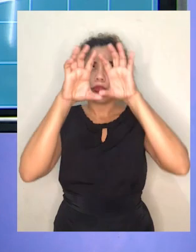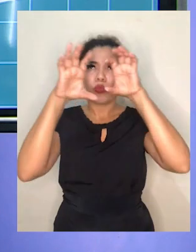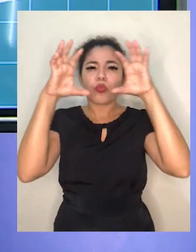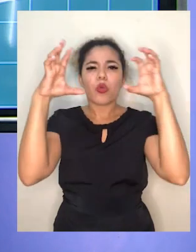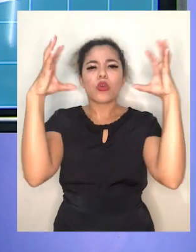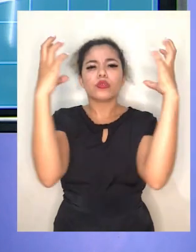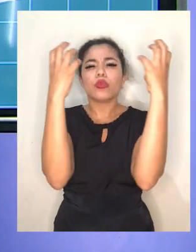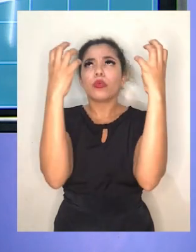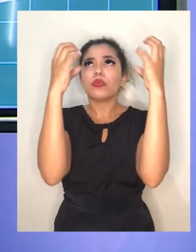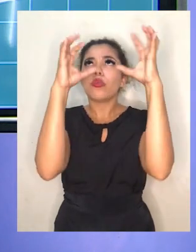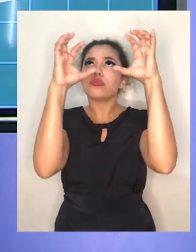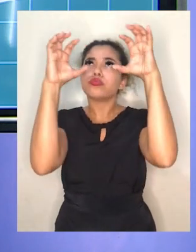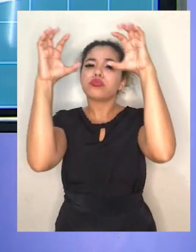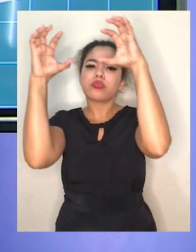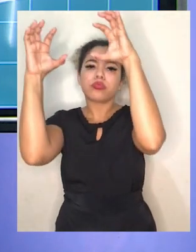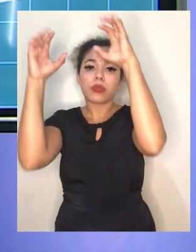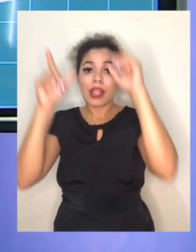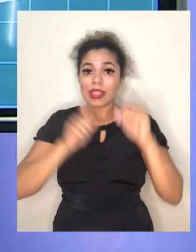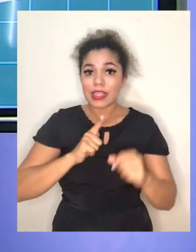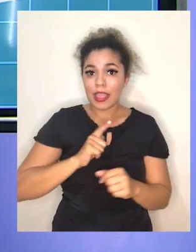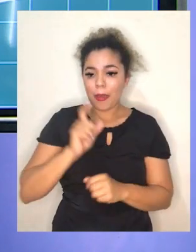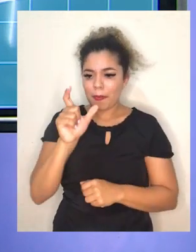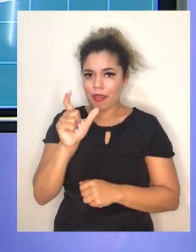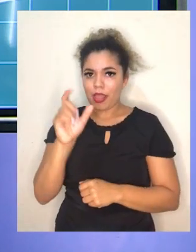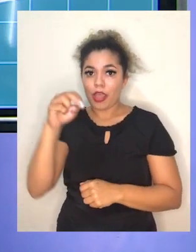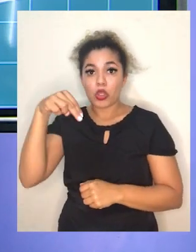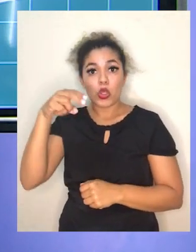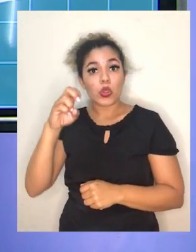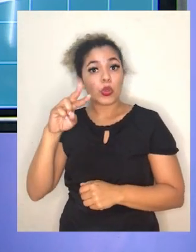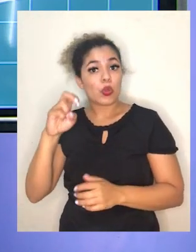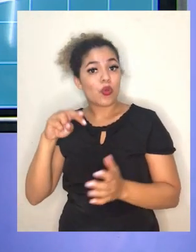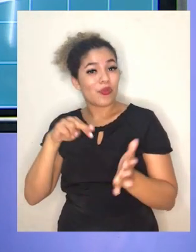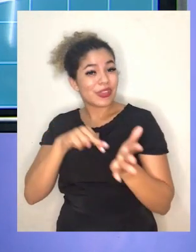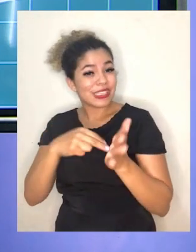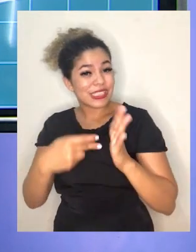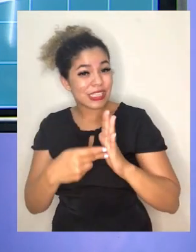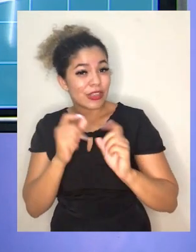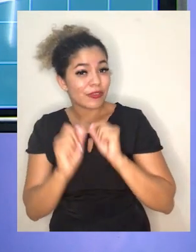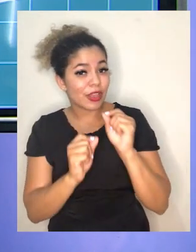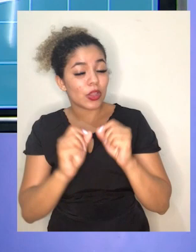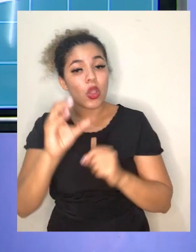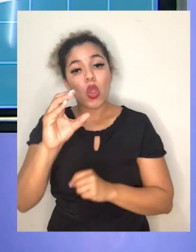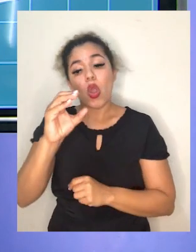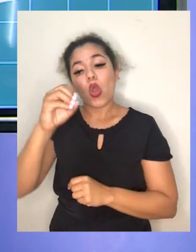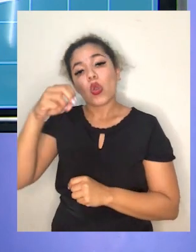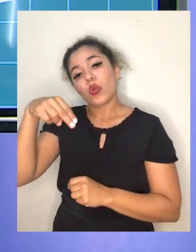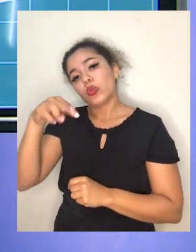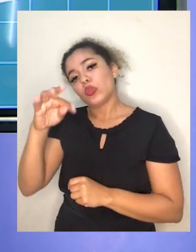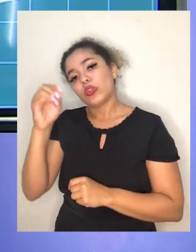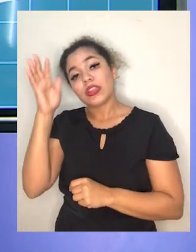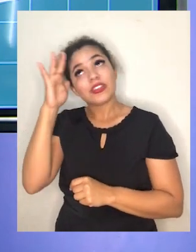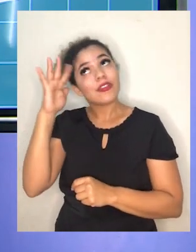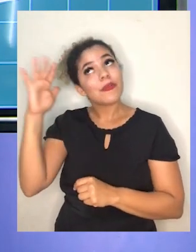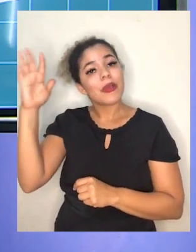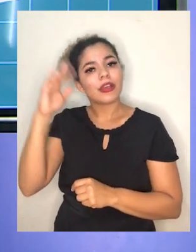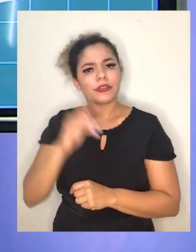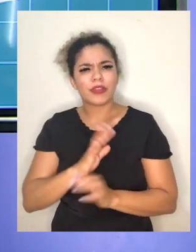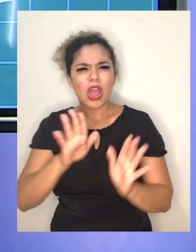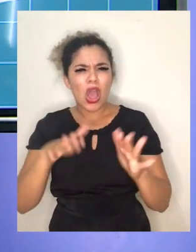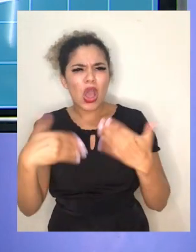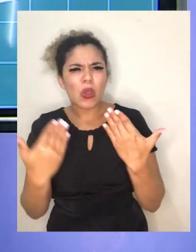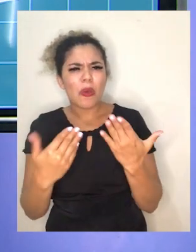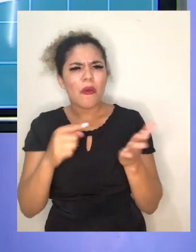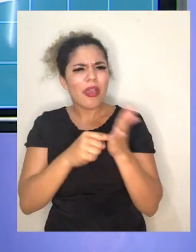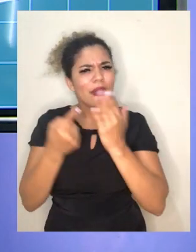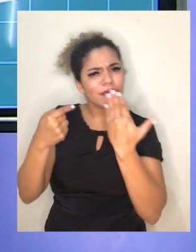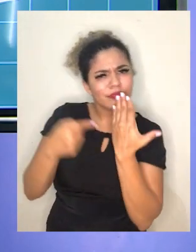que voa. Aqui nós temos a palavra nuvem no seu sentido conotativo, tá? Então, qual